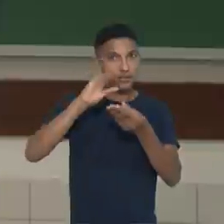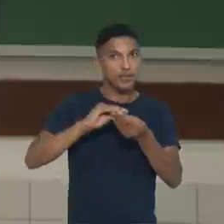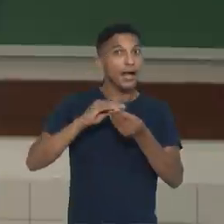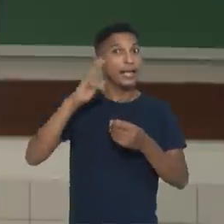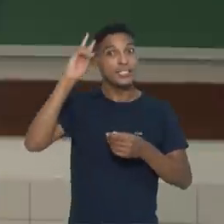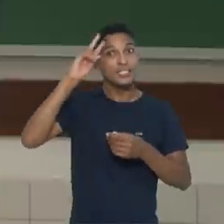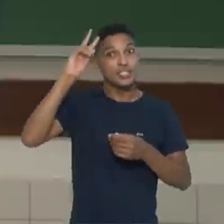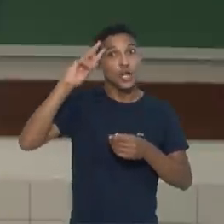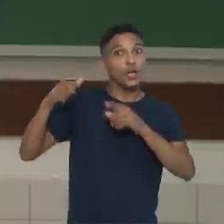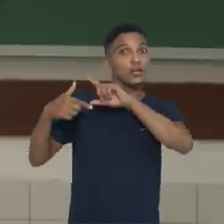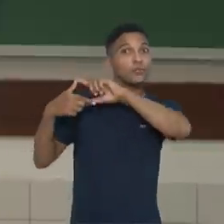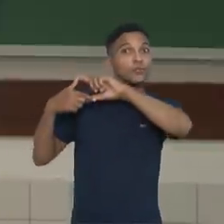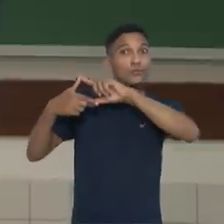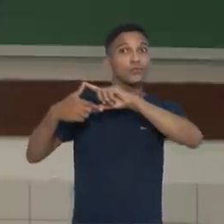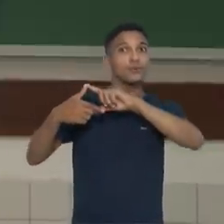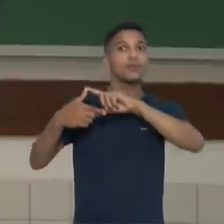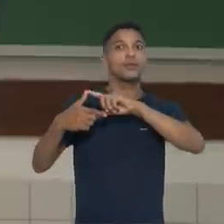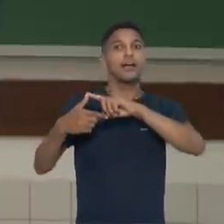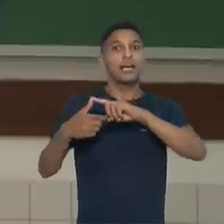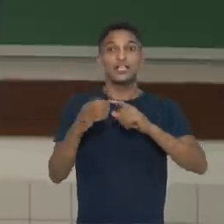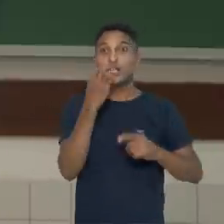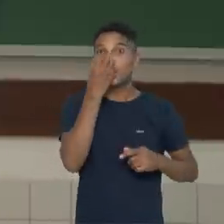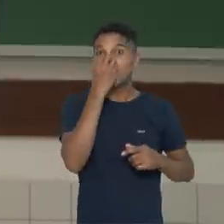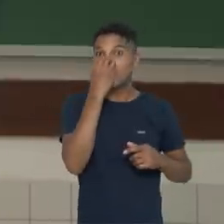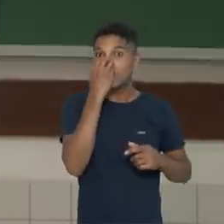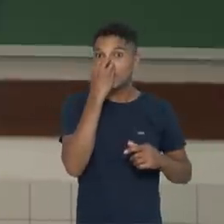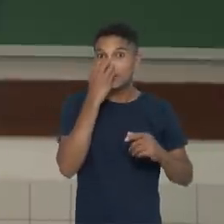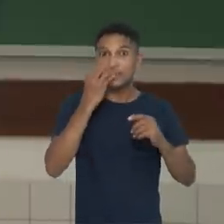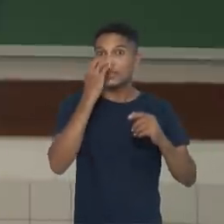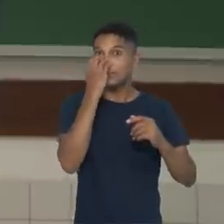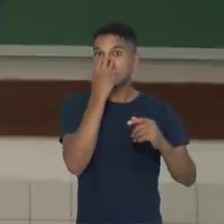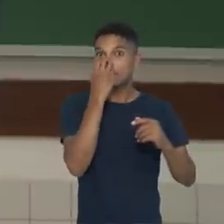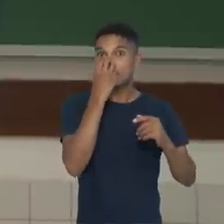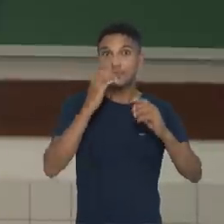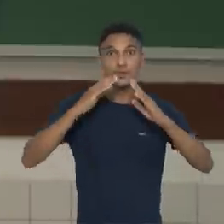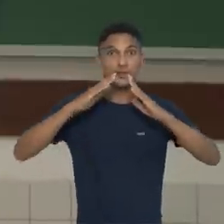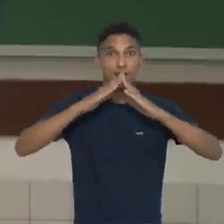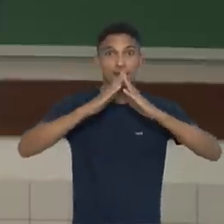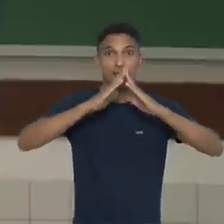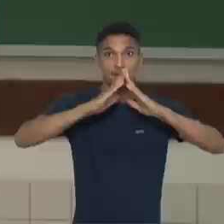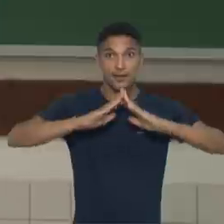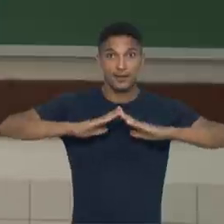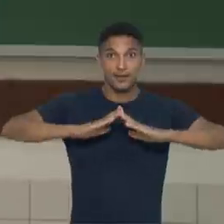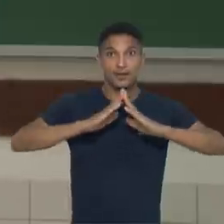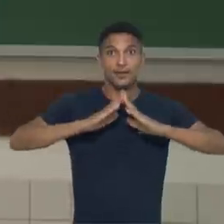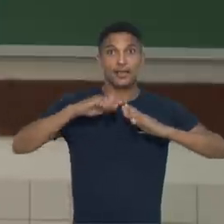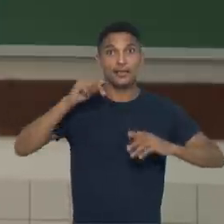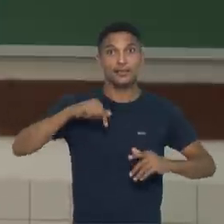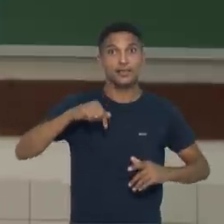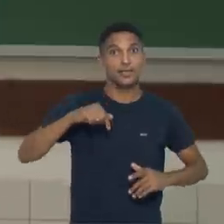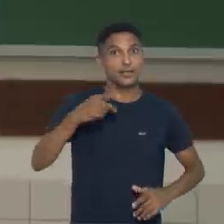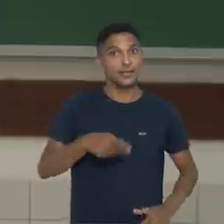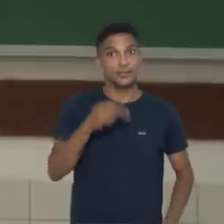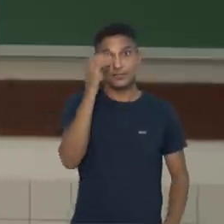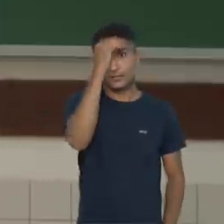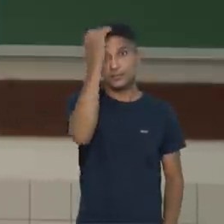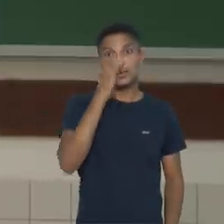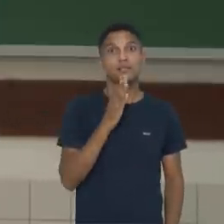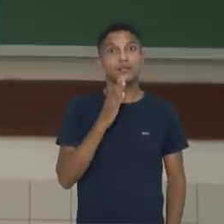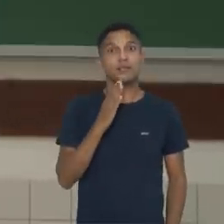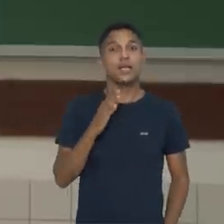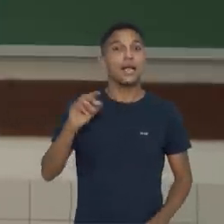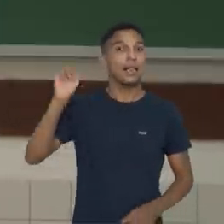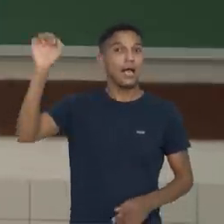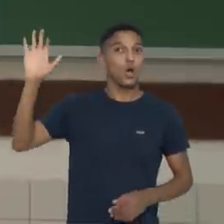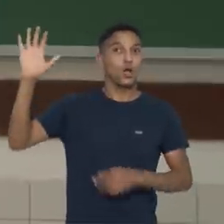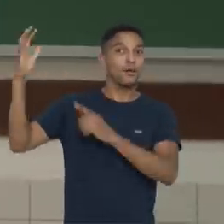nosso país, né? Trazido pelos, né, influenciado tanto pela arte mambembe, da comédia dell'arte, né, com